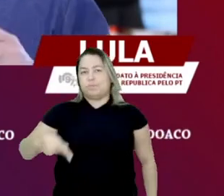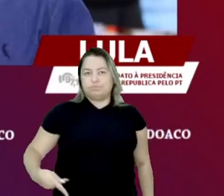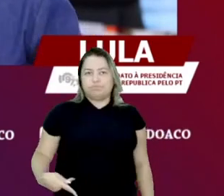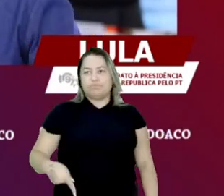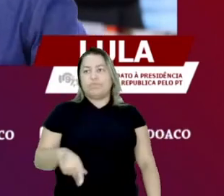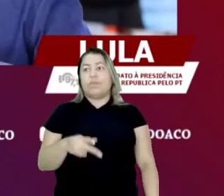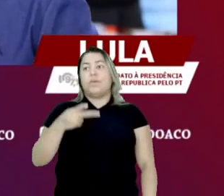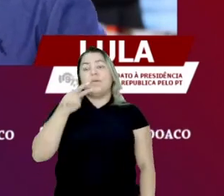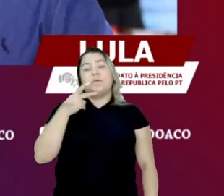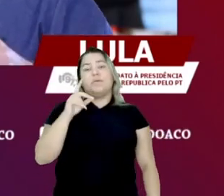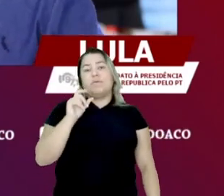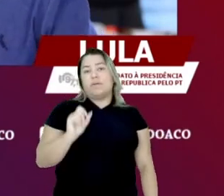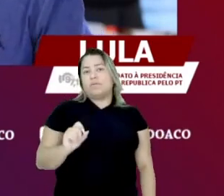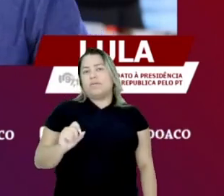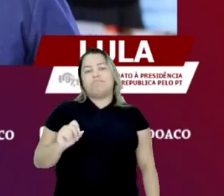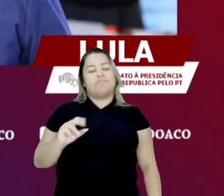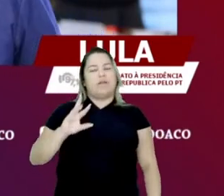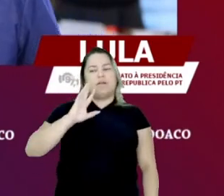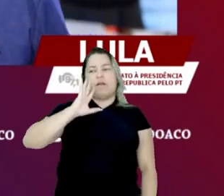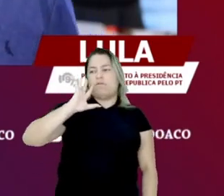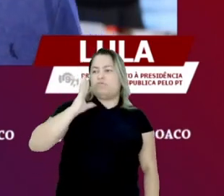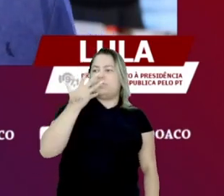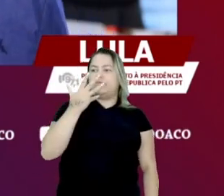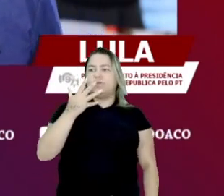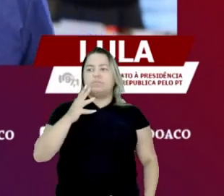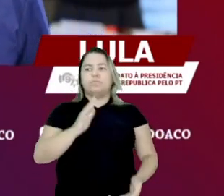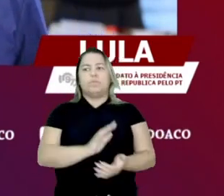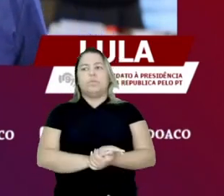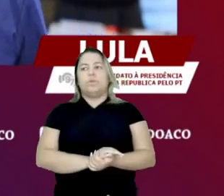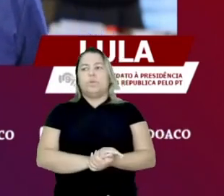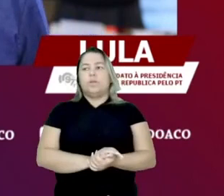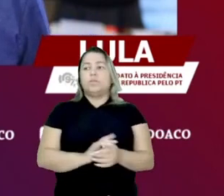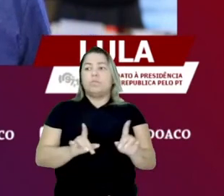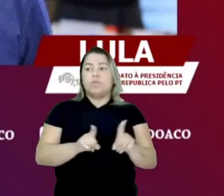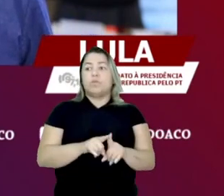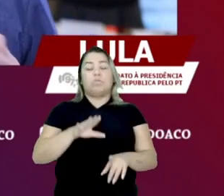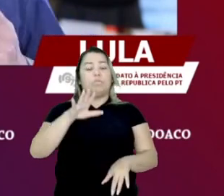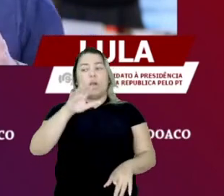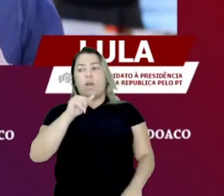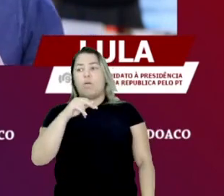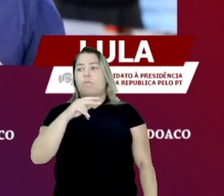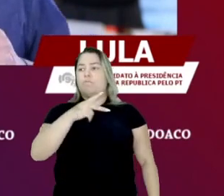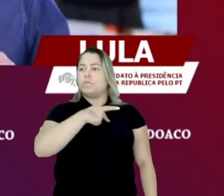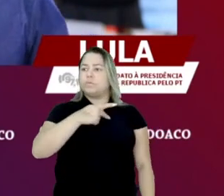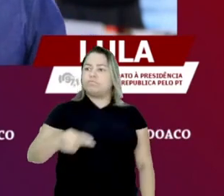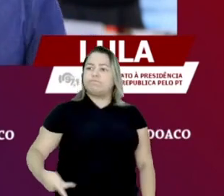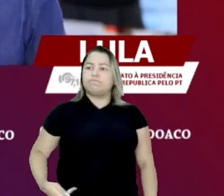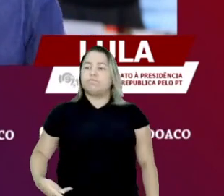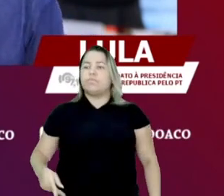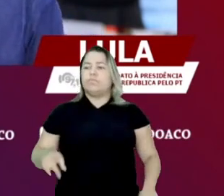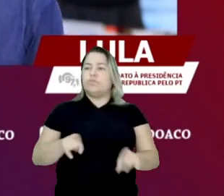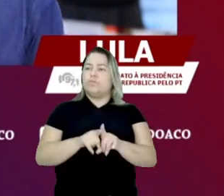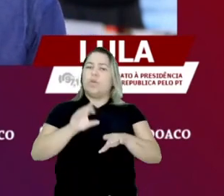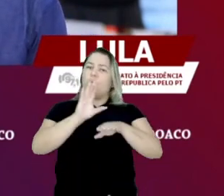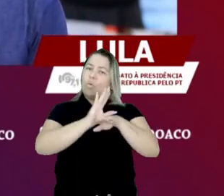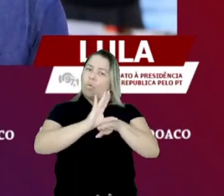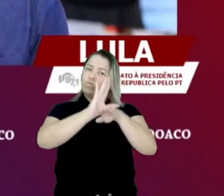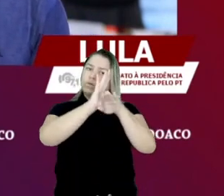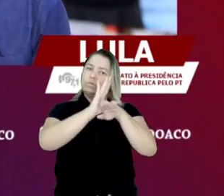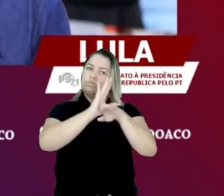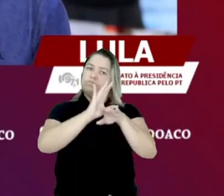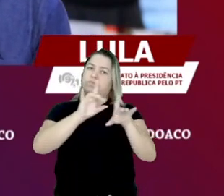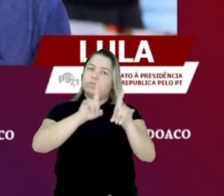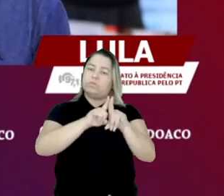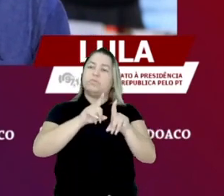chamar o Conselho Nacional de Política Energética e tomar uma decisão. E mais ainda, o Brasil hoje está refinando